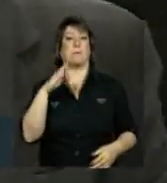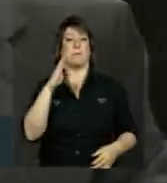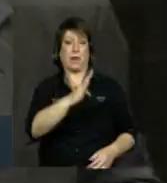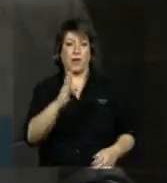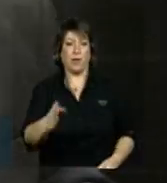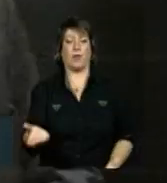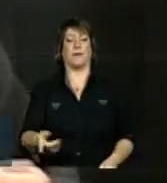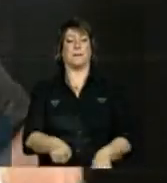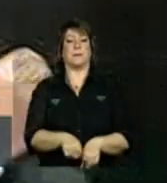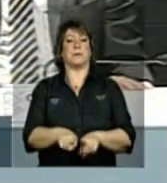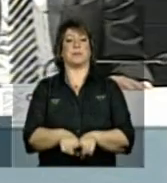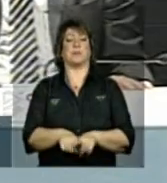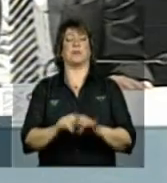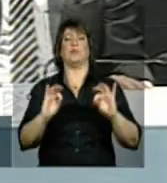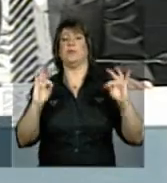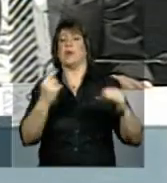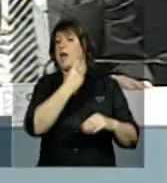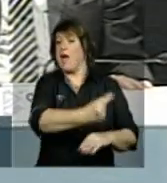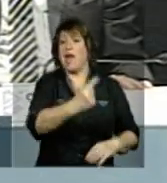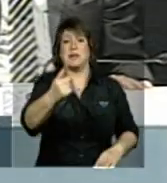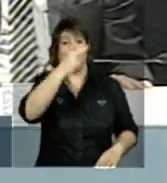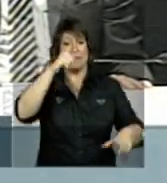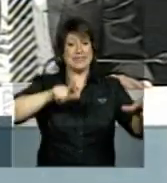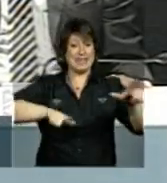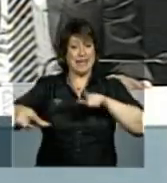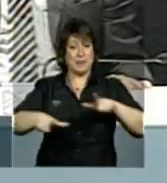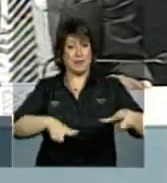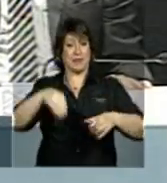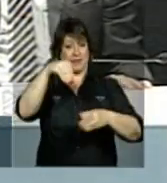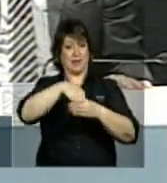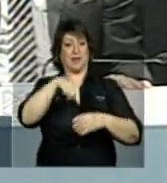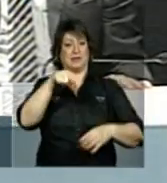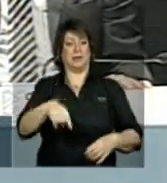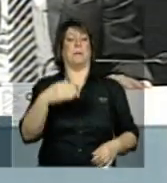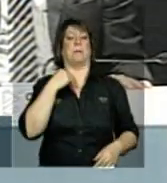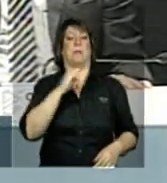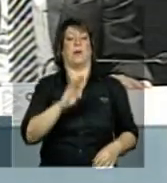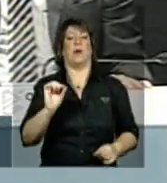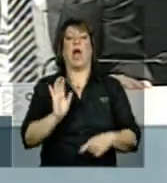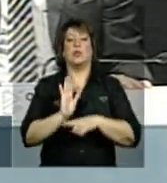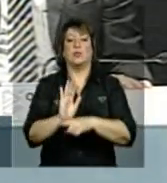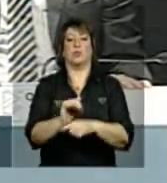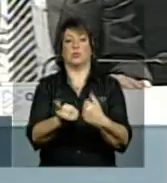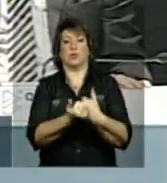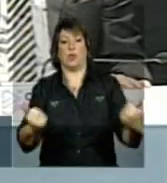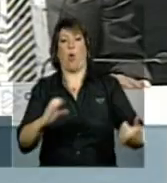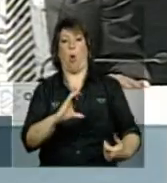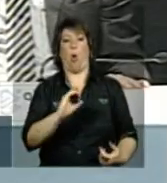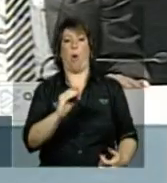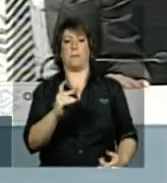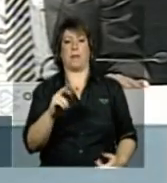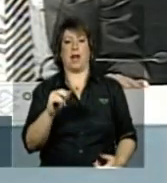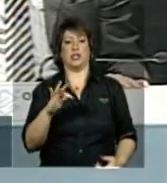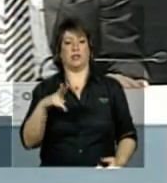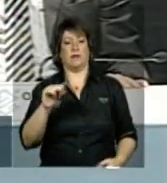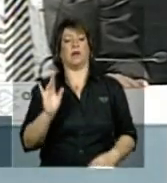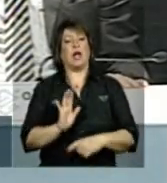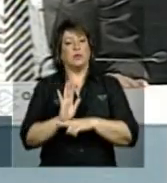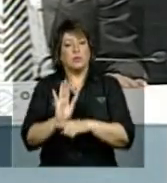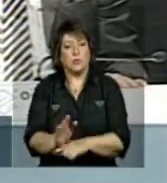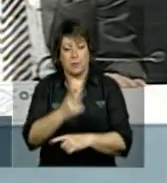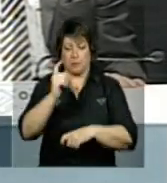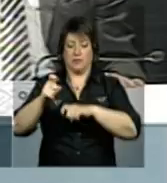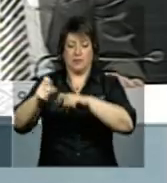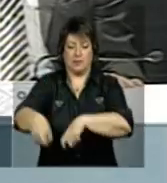desse banco, o que faz cada operador que auxilia uma cooperativa a dar um braço para um